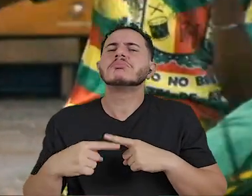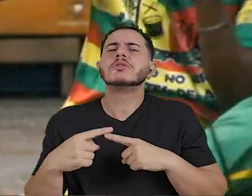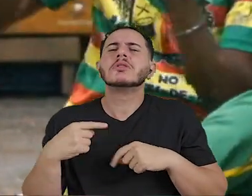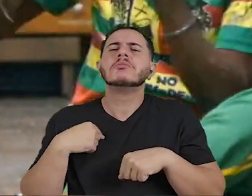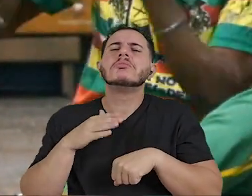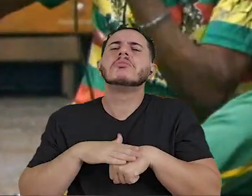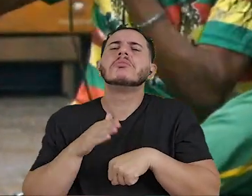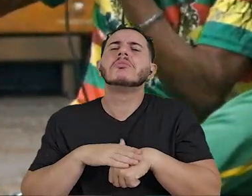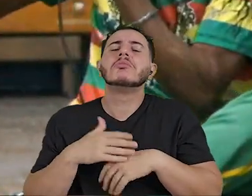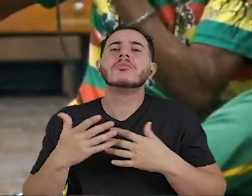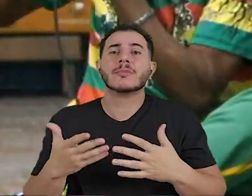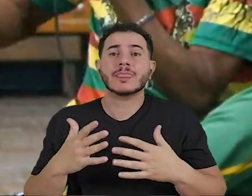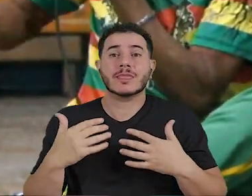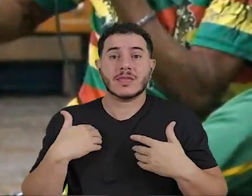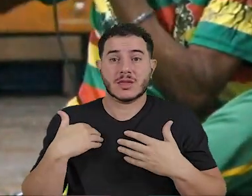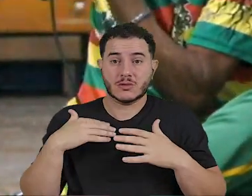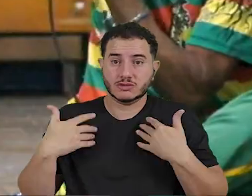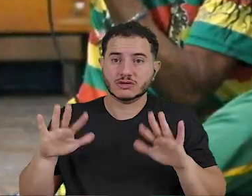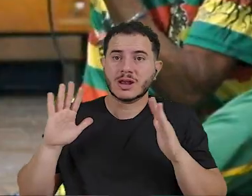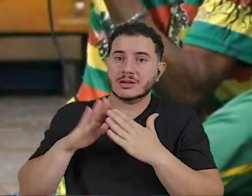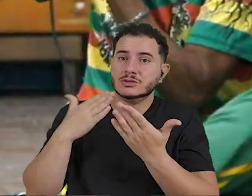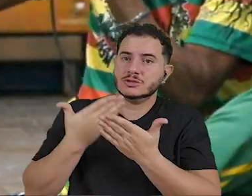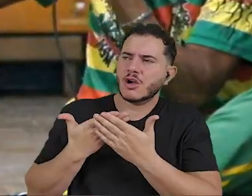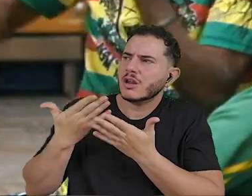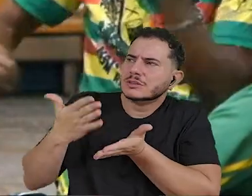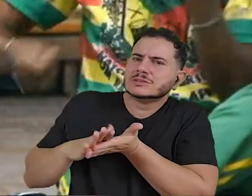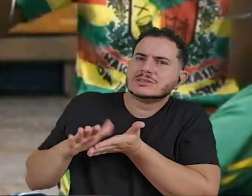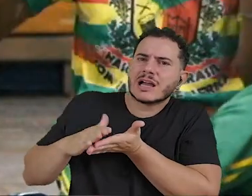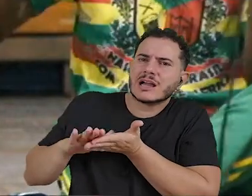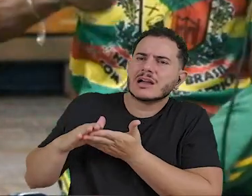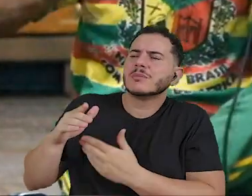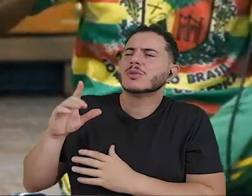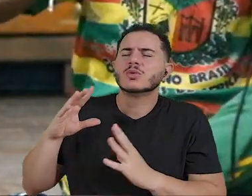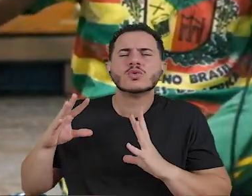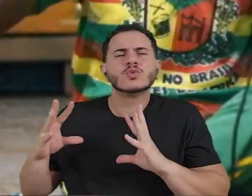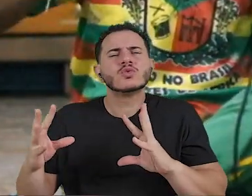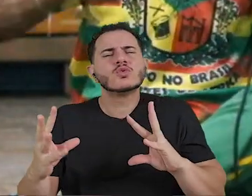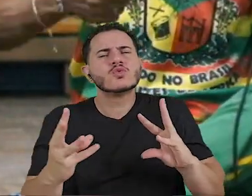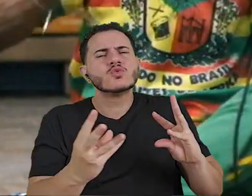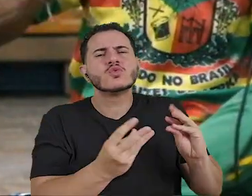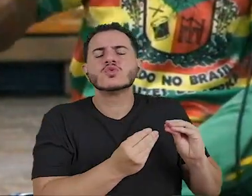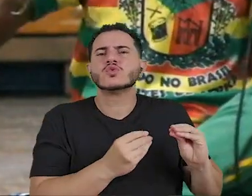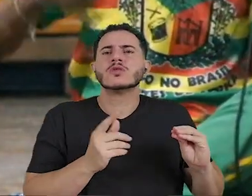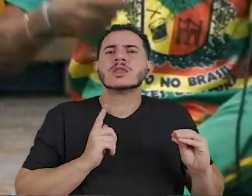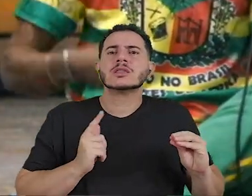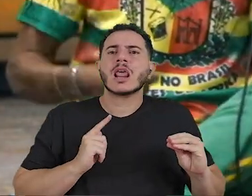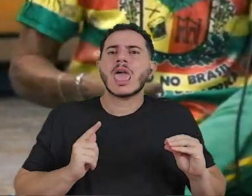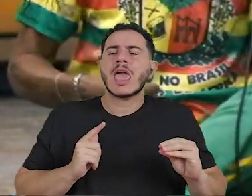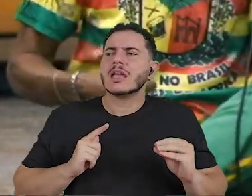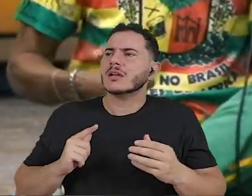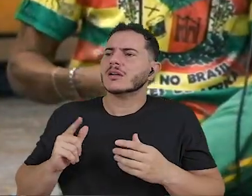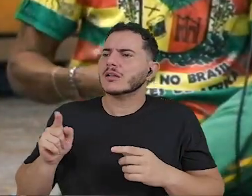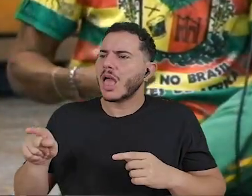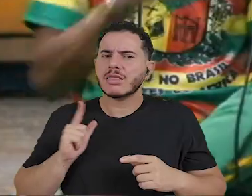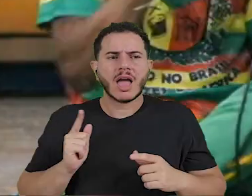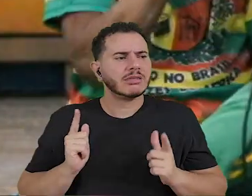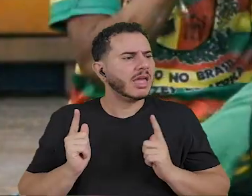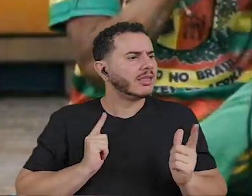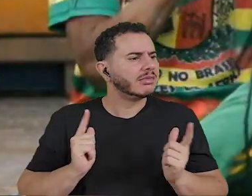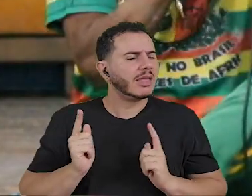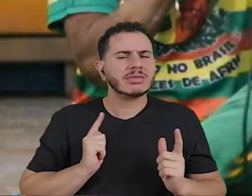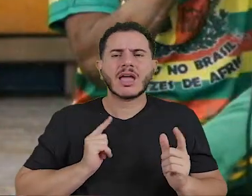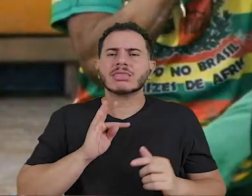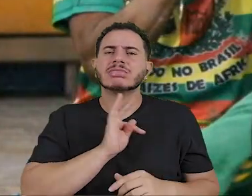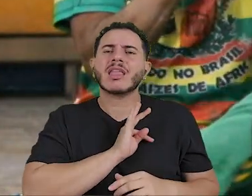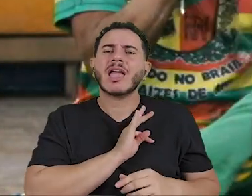eu vim de uma escola de samba, onde eu mestrava a bateria, tocava todos os instrumentos, e por que não? Eu pedi uma coisa